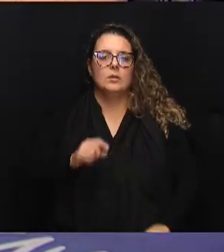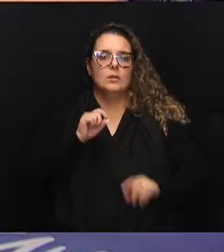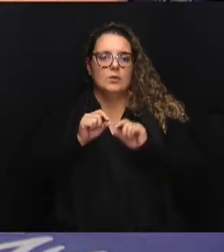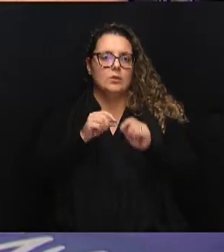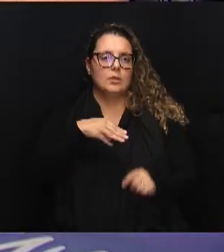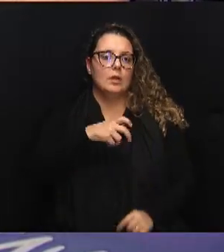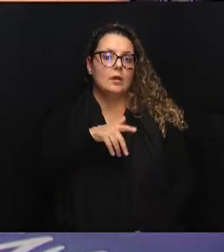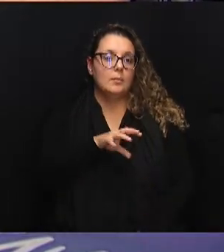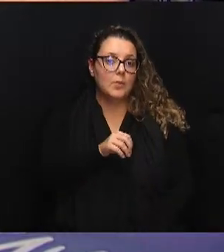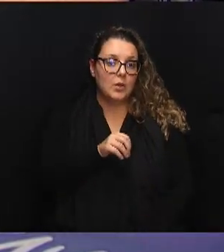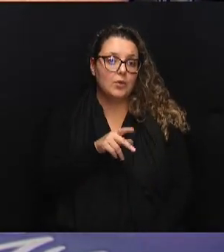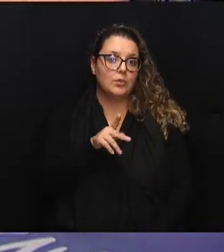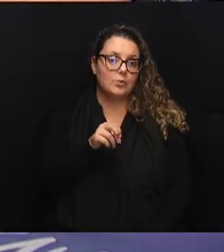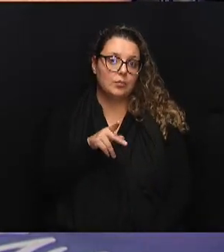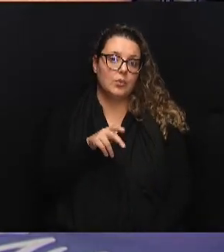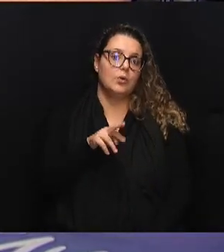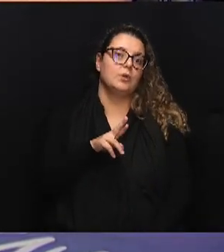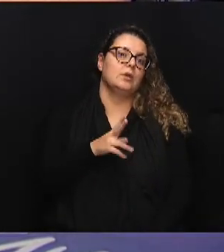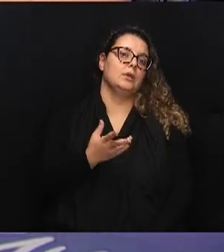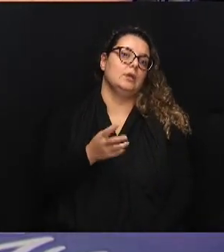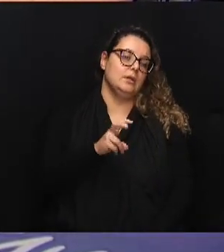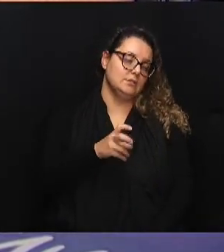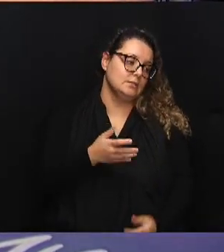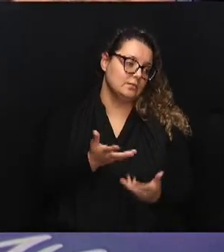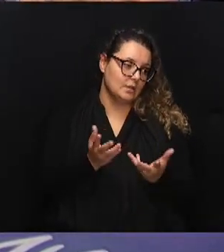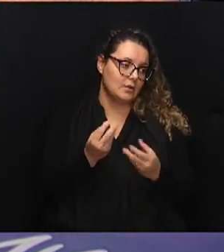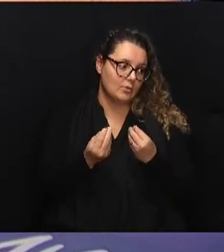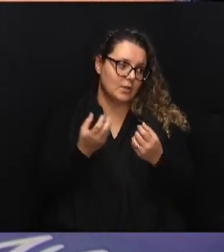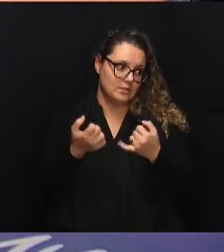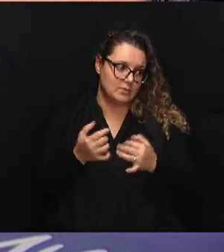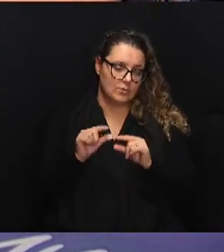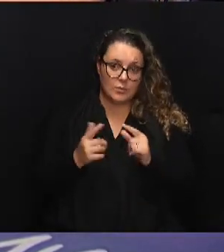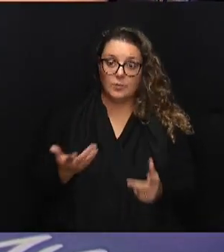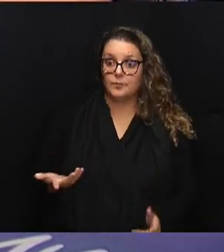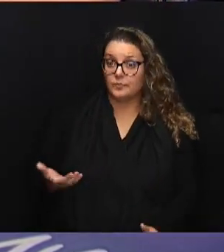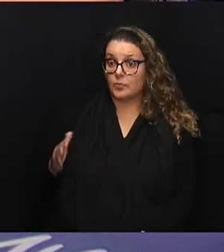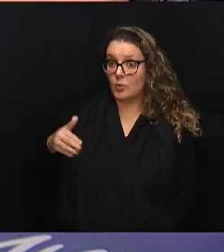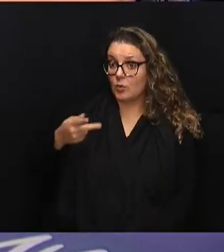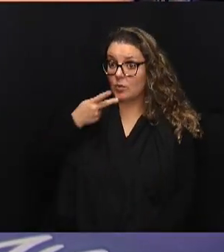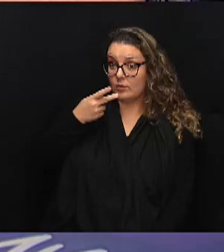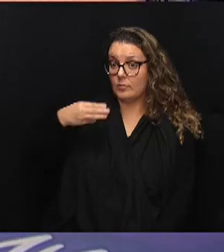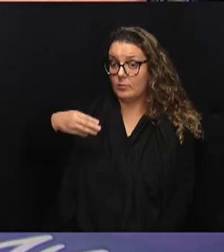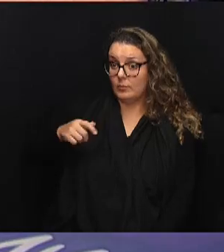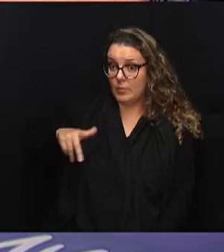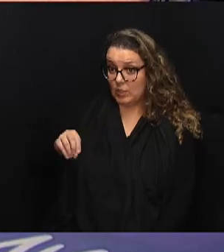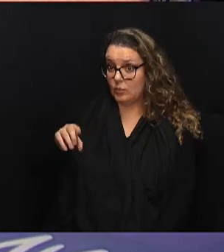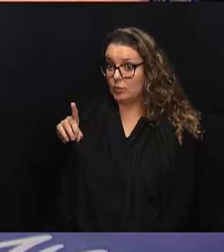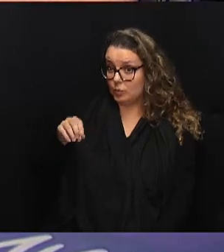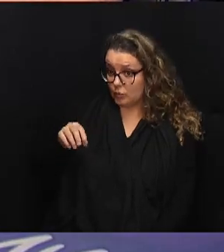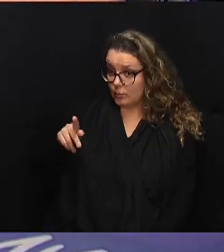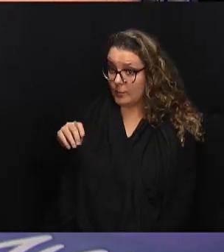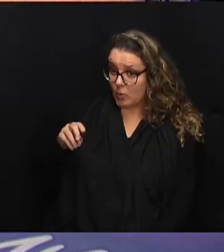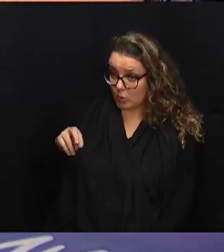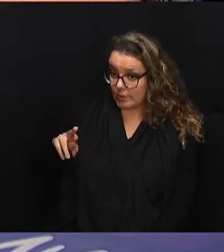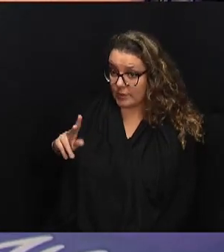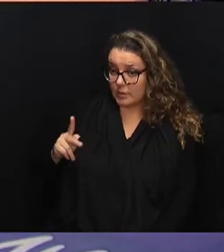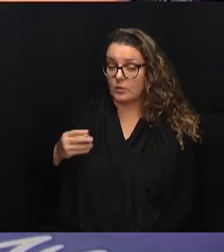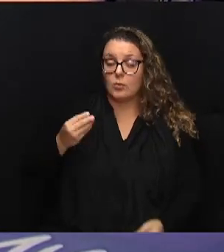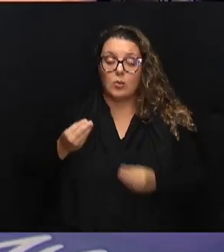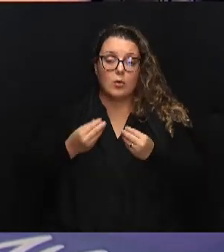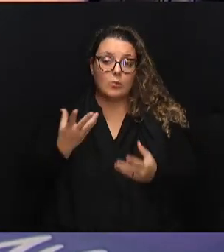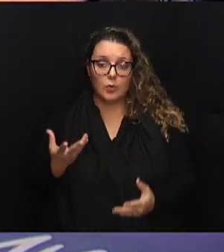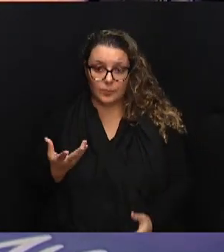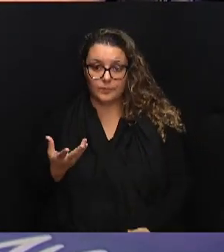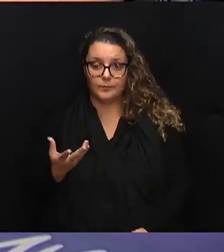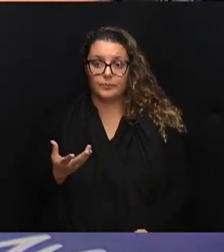mão no poker? São as 5 cartas? Explica um pouco pra gente. Vamos lá. Então assim, quando a gente fala de mão do poker, como funciona? O jogador recebe 2 cartas